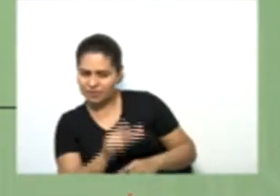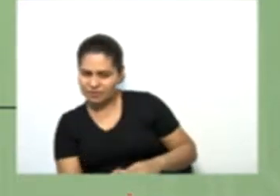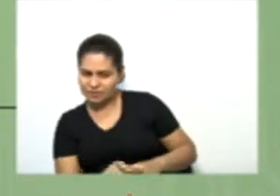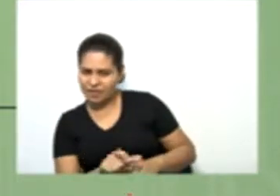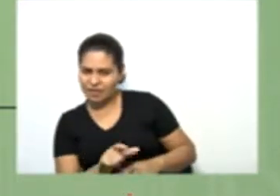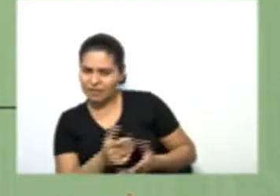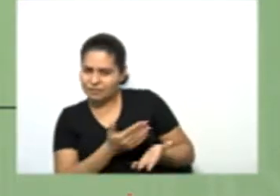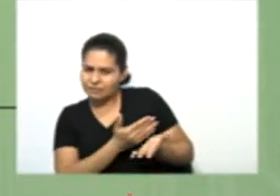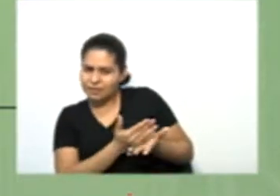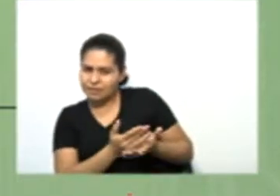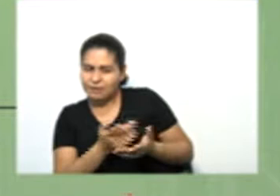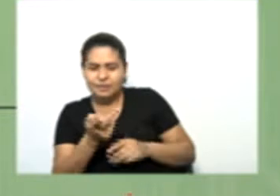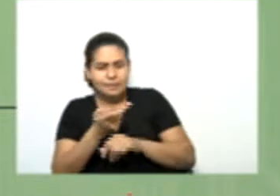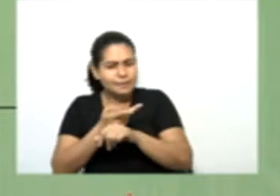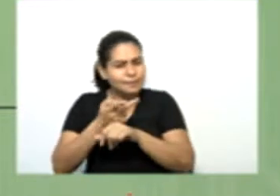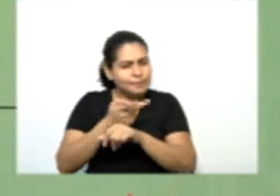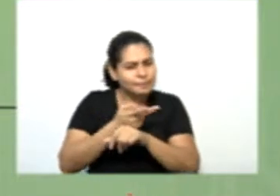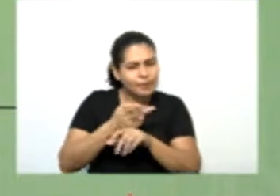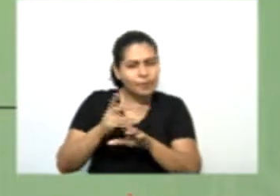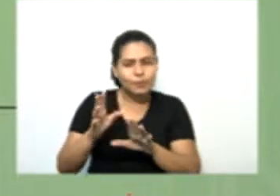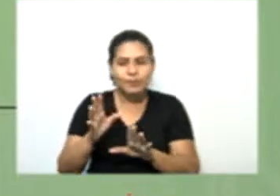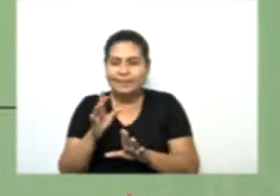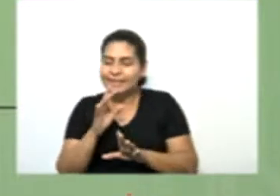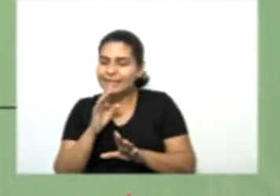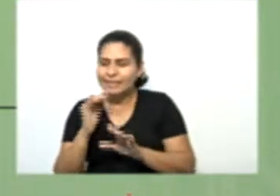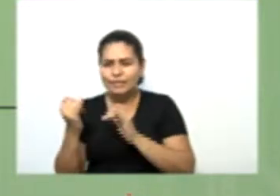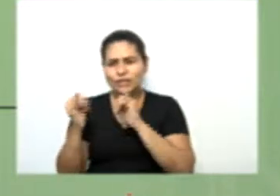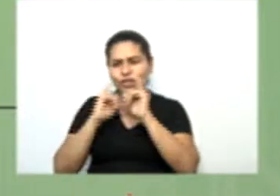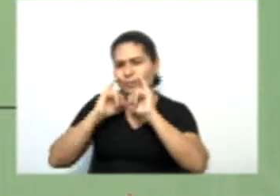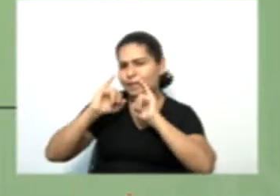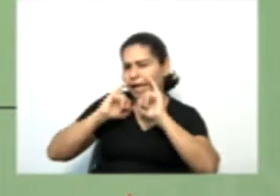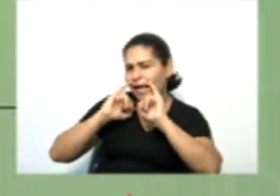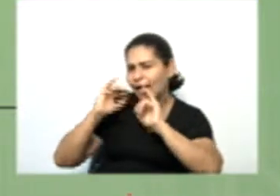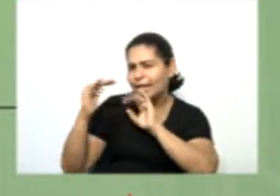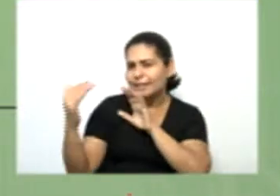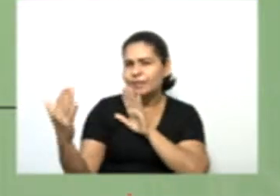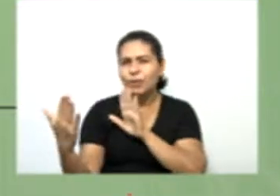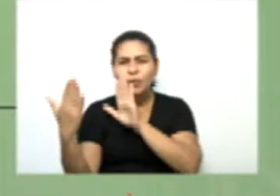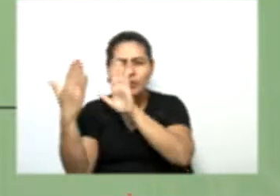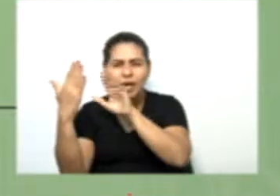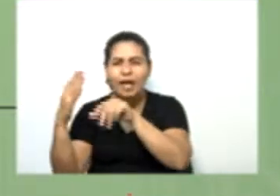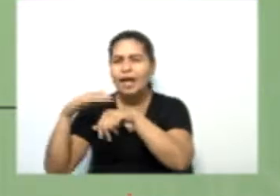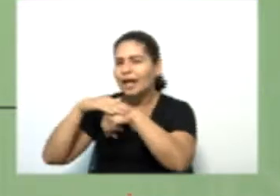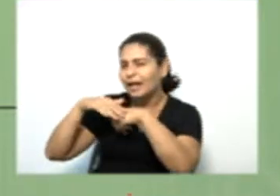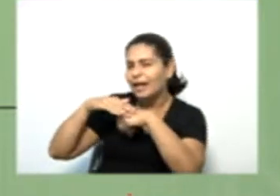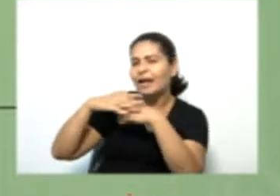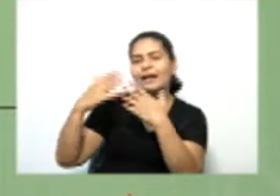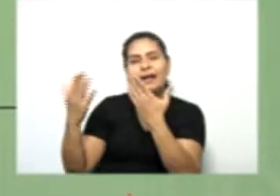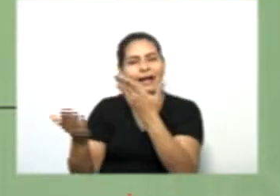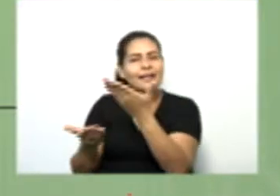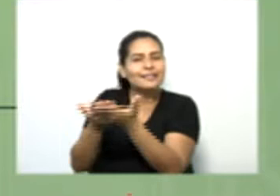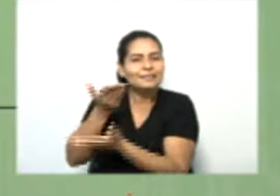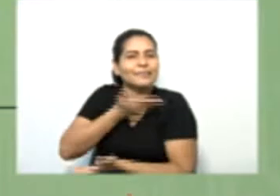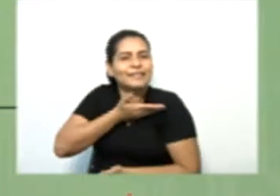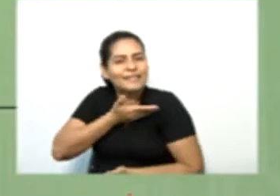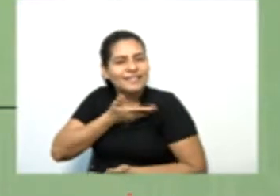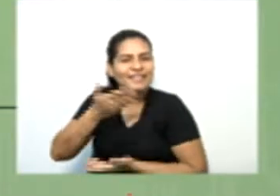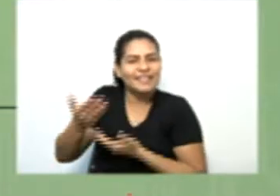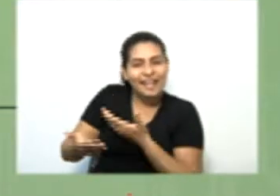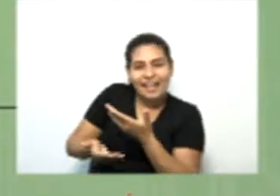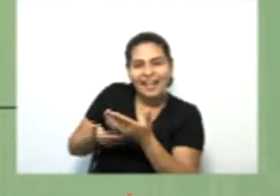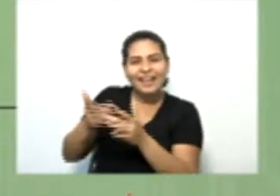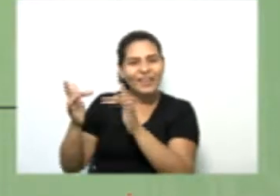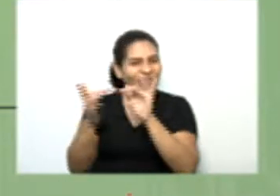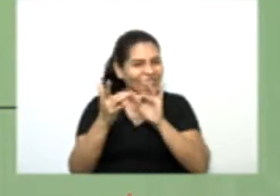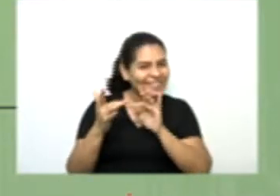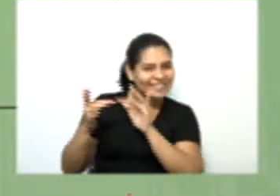começa a negociar procurando quebra-gelo. Olha a diferença do outro. Né? Quer quebrar um gelo, quer criar um clima ali, mais de amizade. Procura